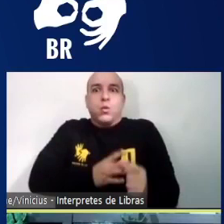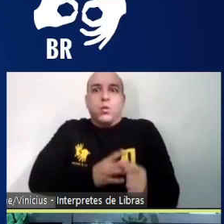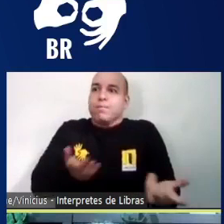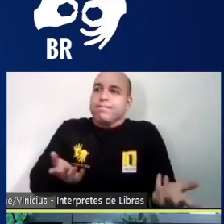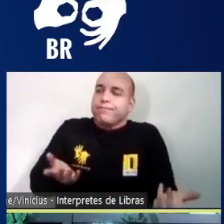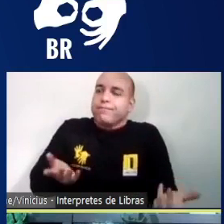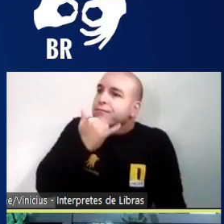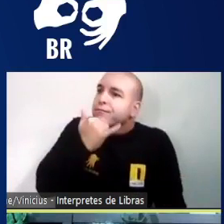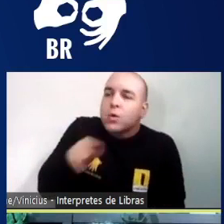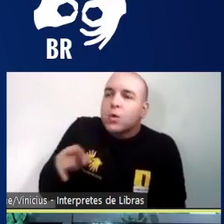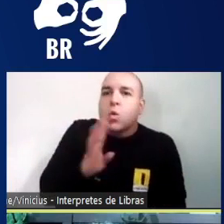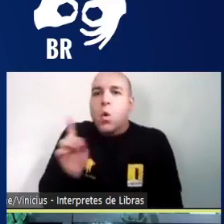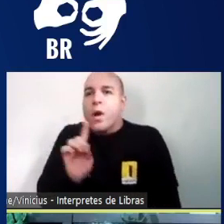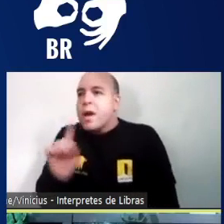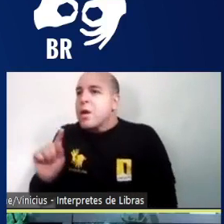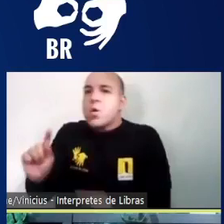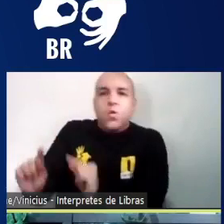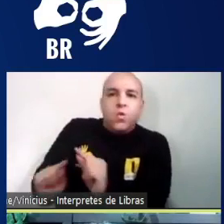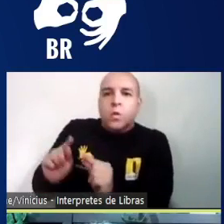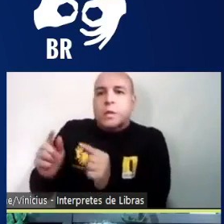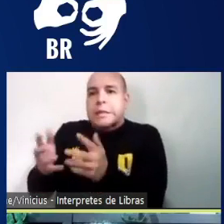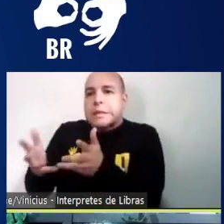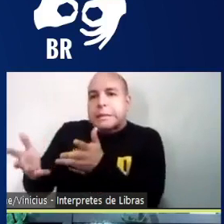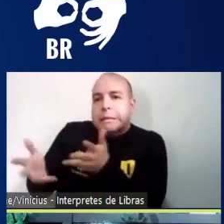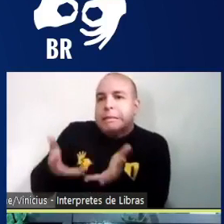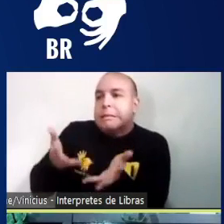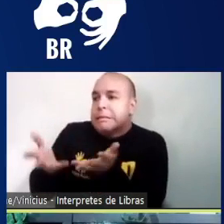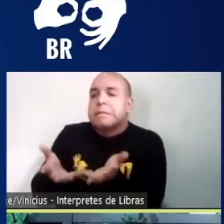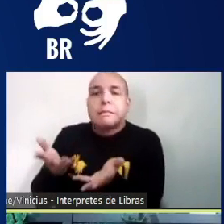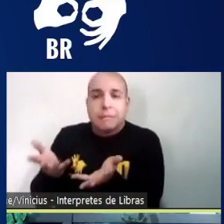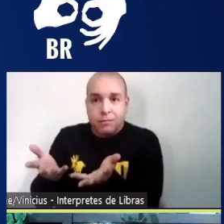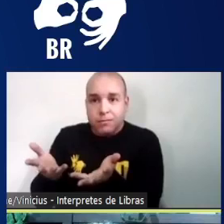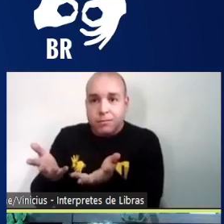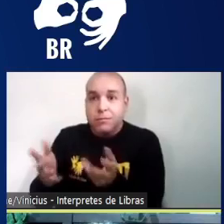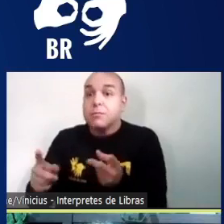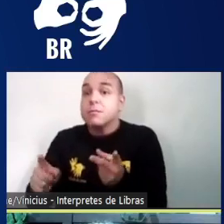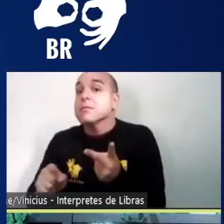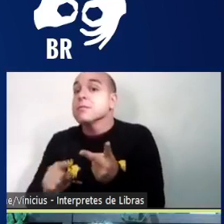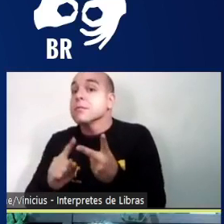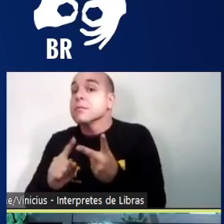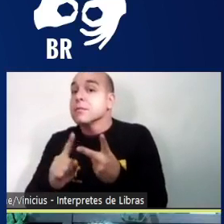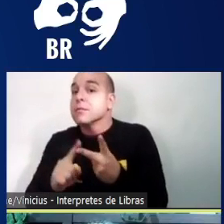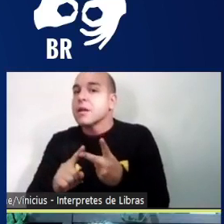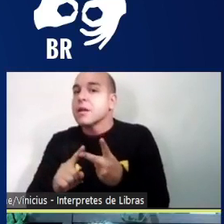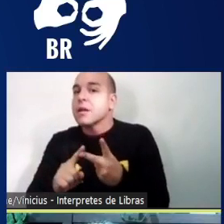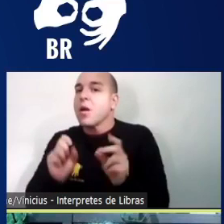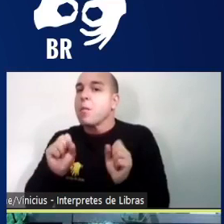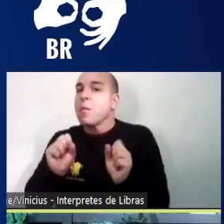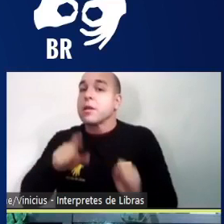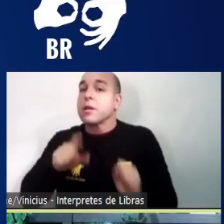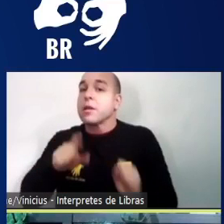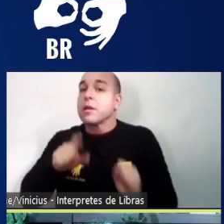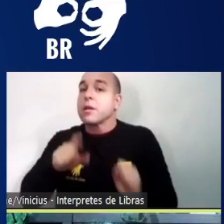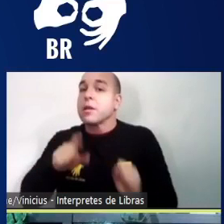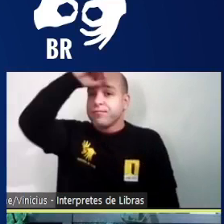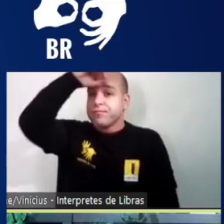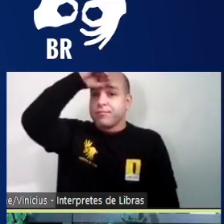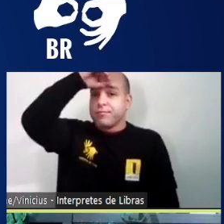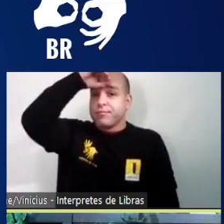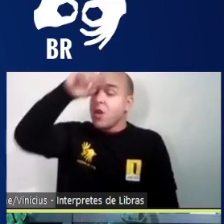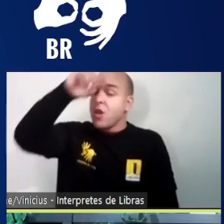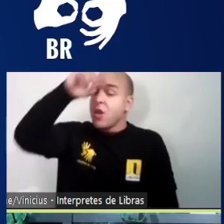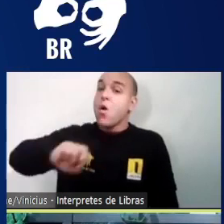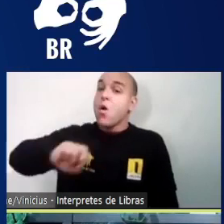própria palavra. Ignorar sobre, desconhecer sobre. E por